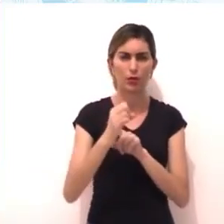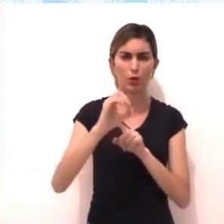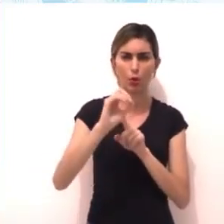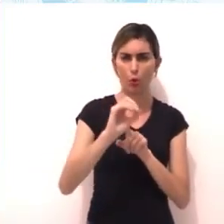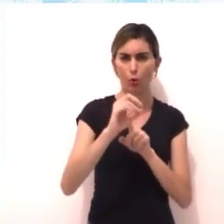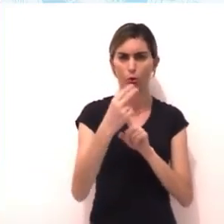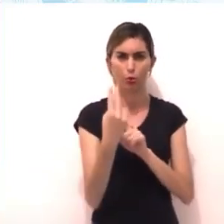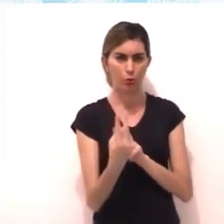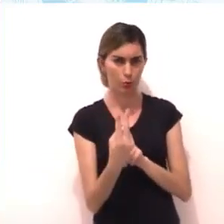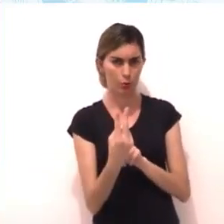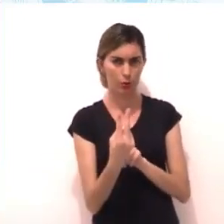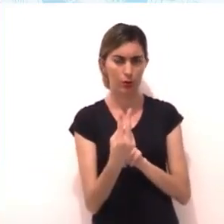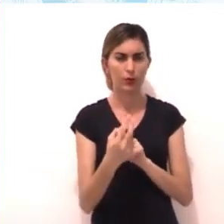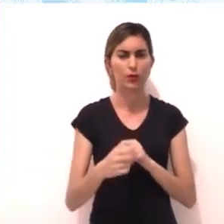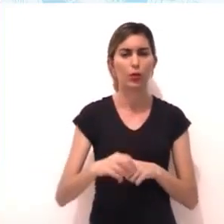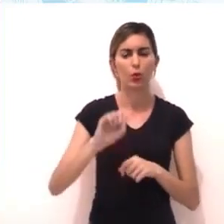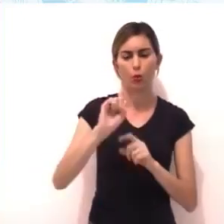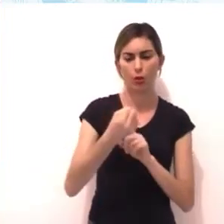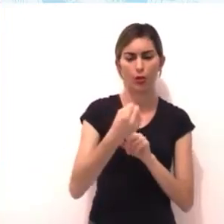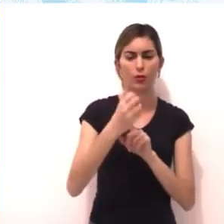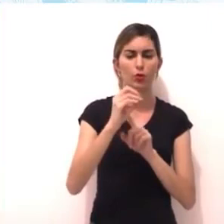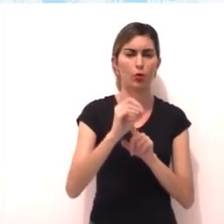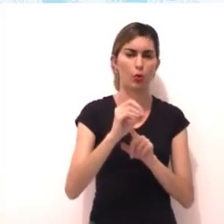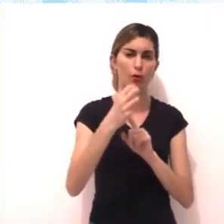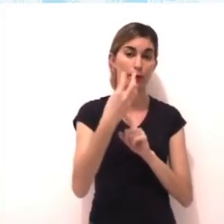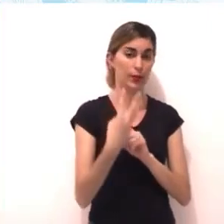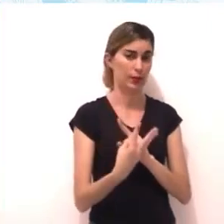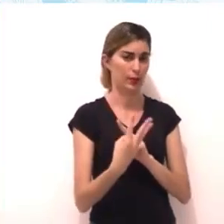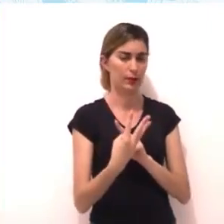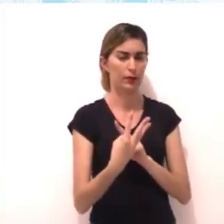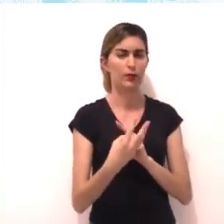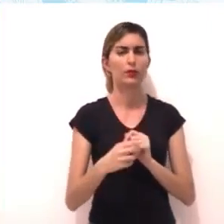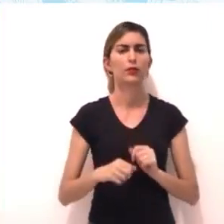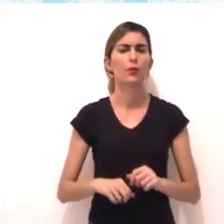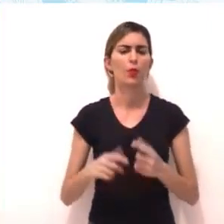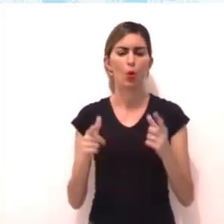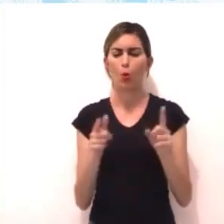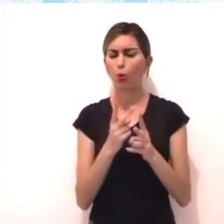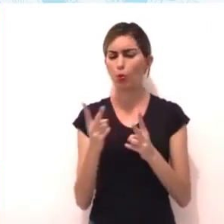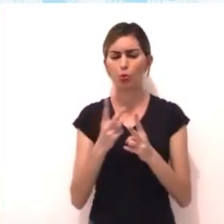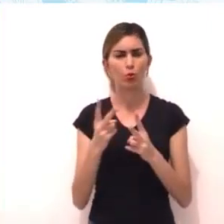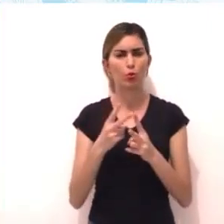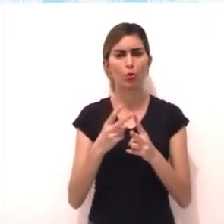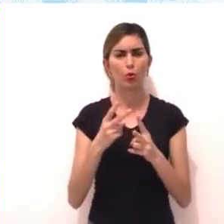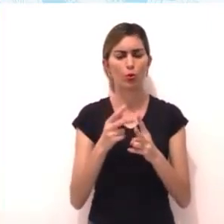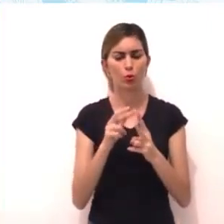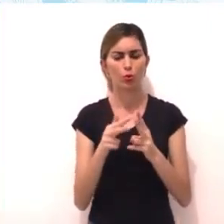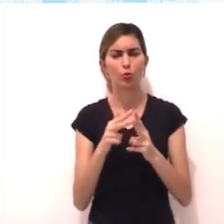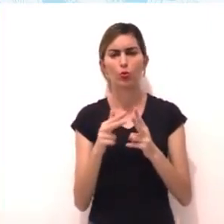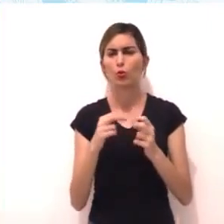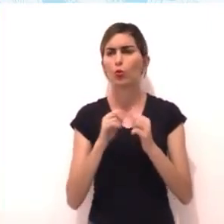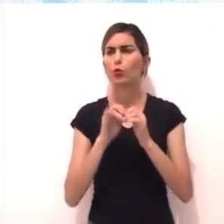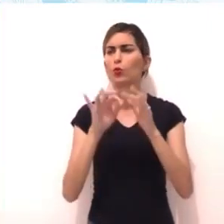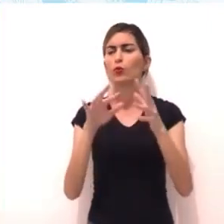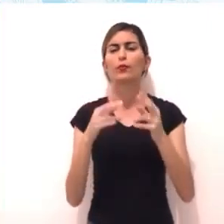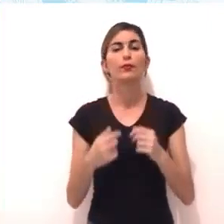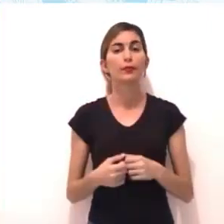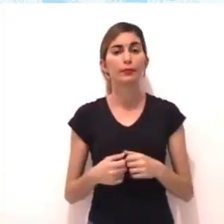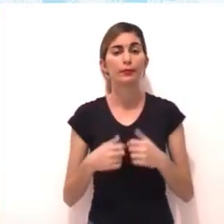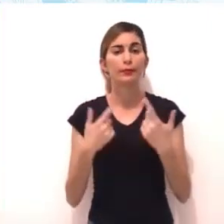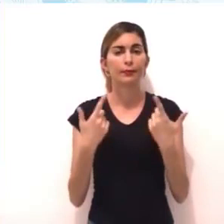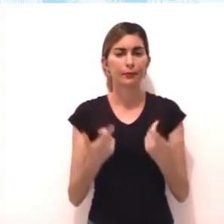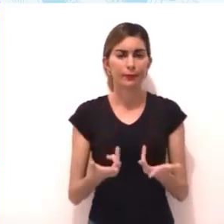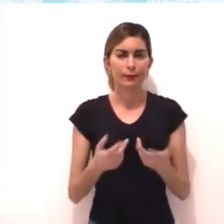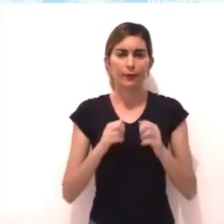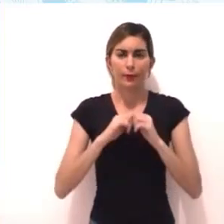SO2 e o SO3. De onde esses gases poluentes são liberados? As